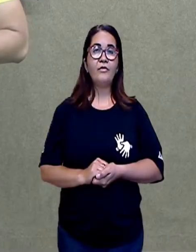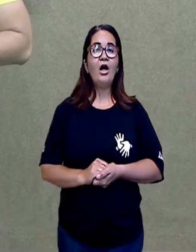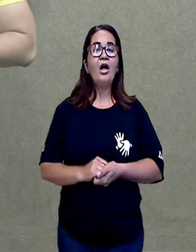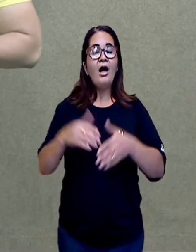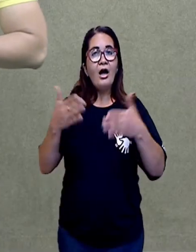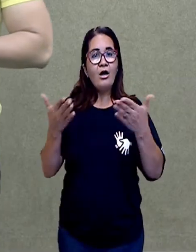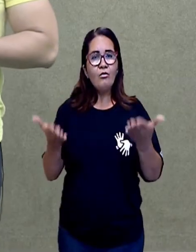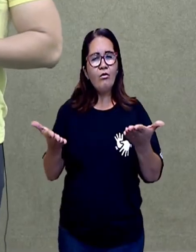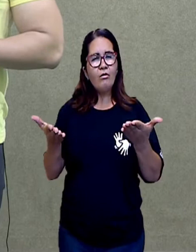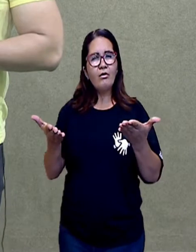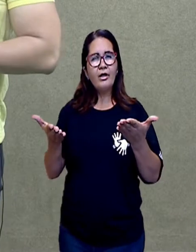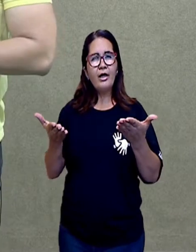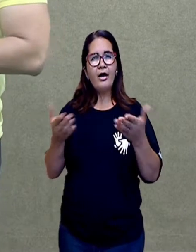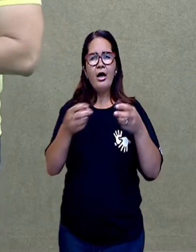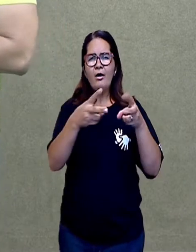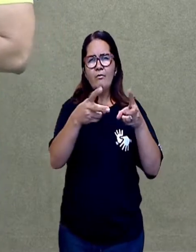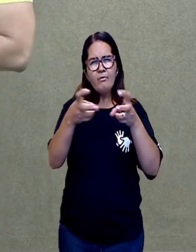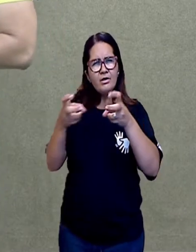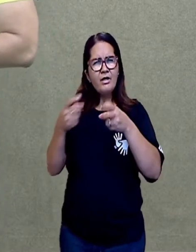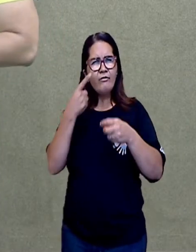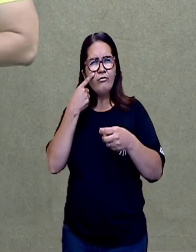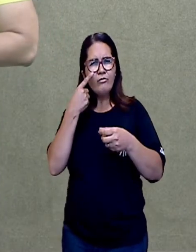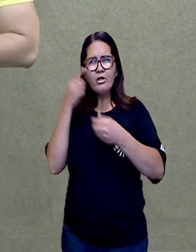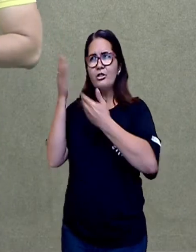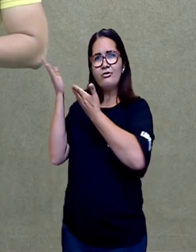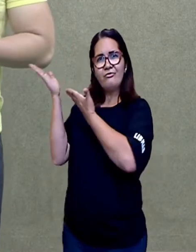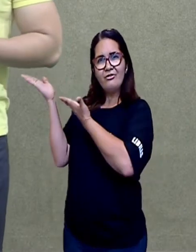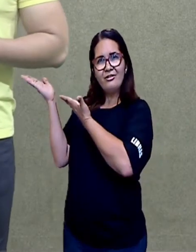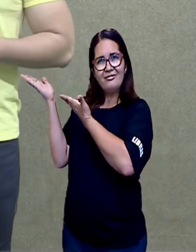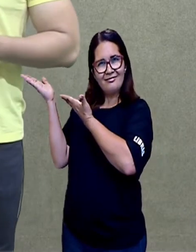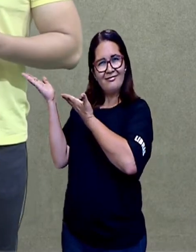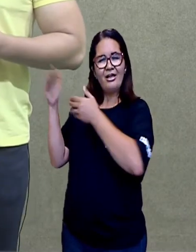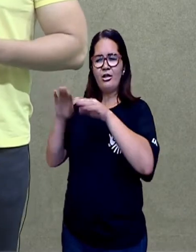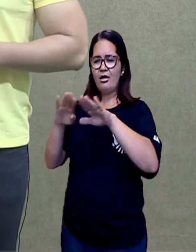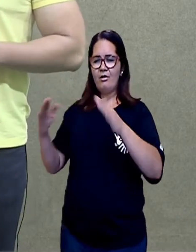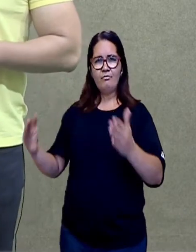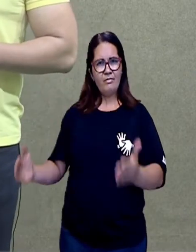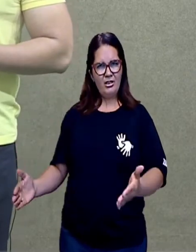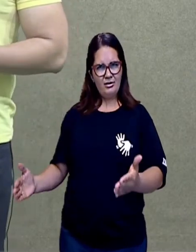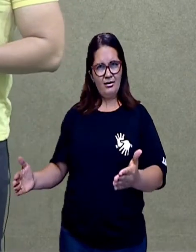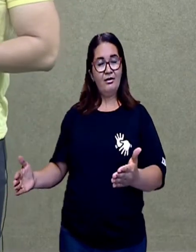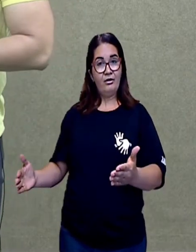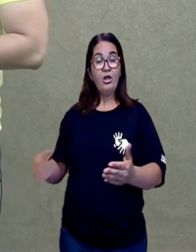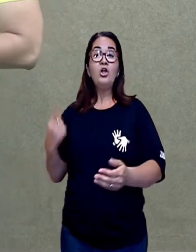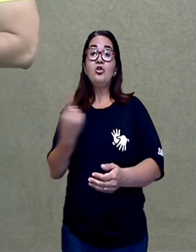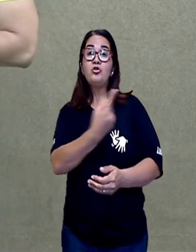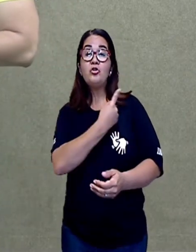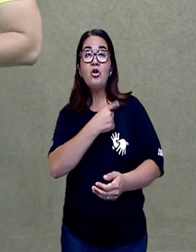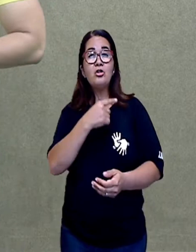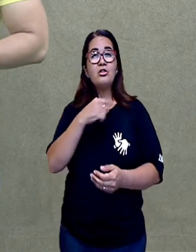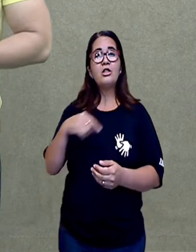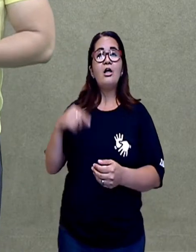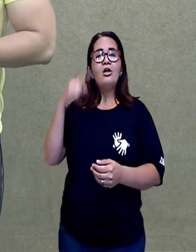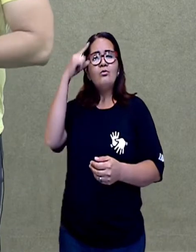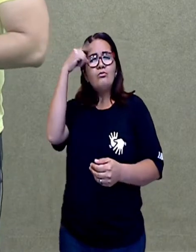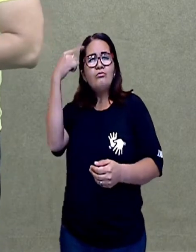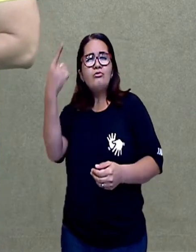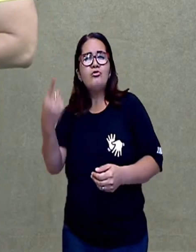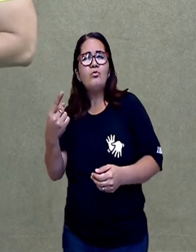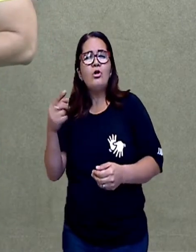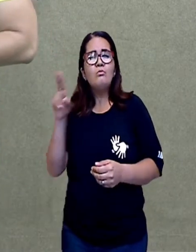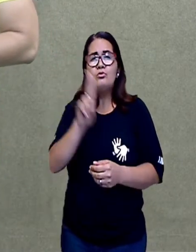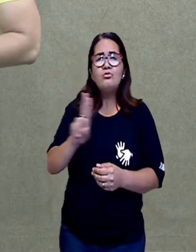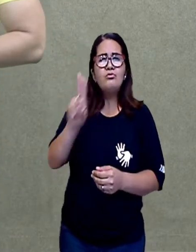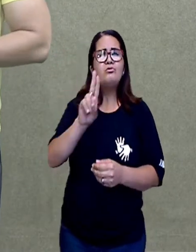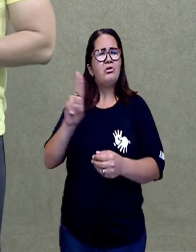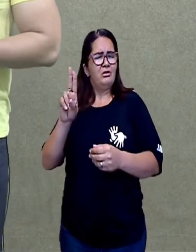Observem na mesa então. Eu trouxe para vocês alguns elementos que usamos no nosso cotidiano, como litro de leite,